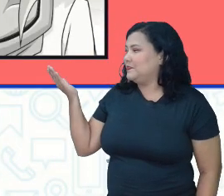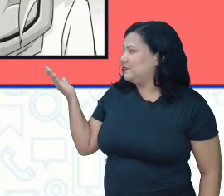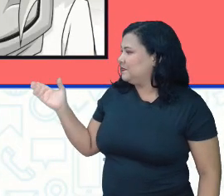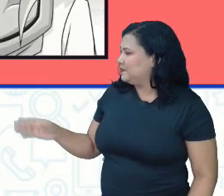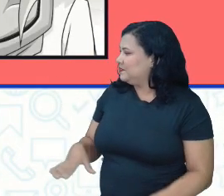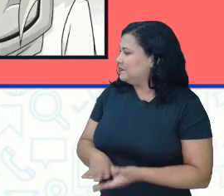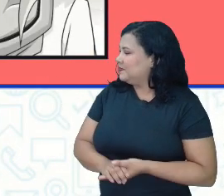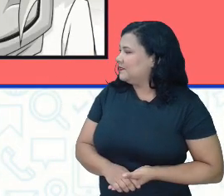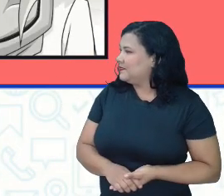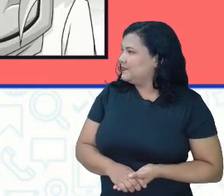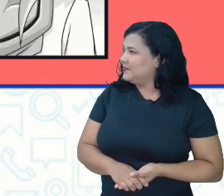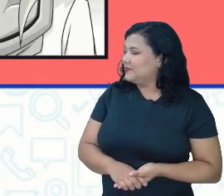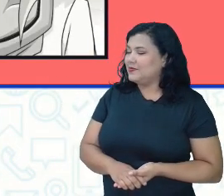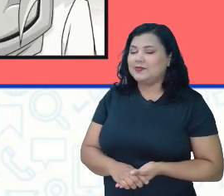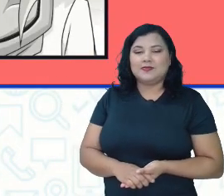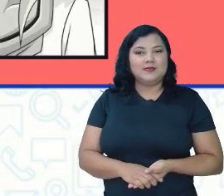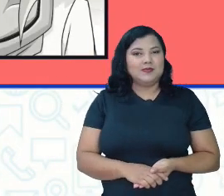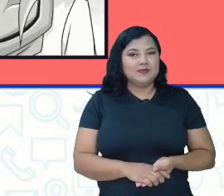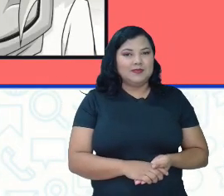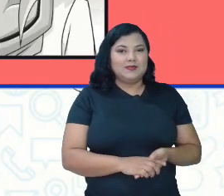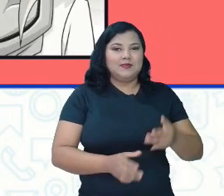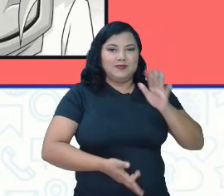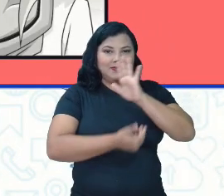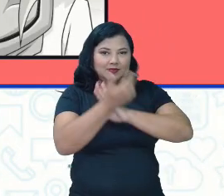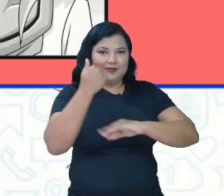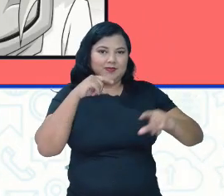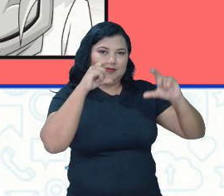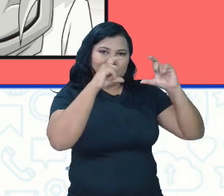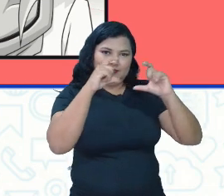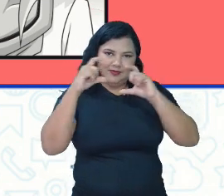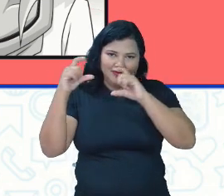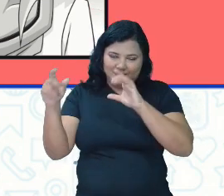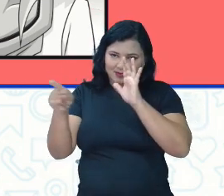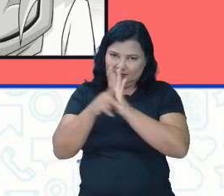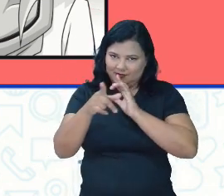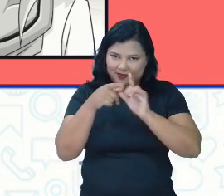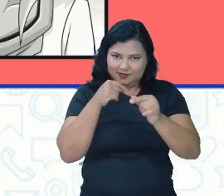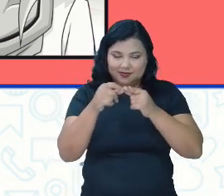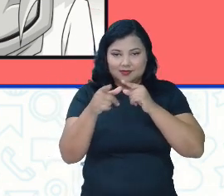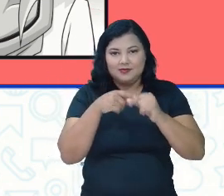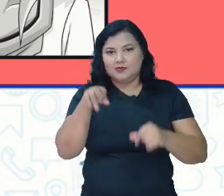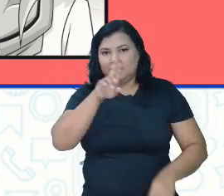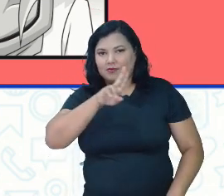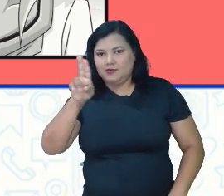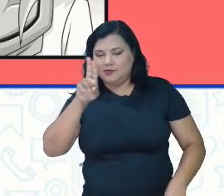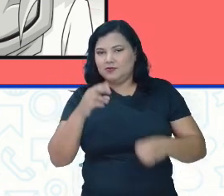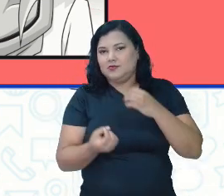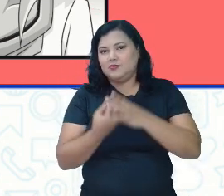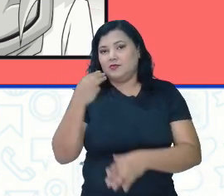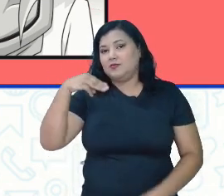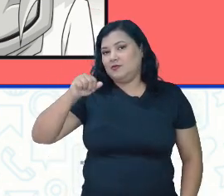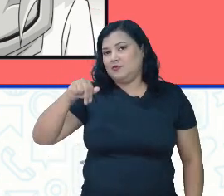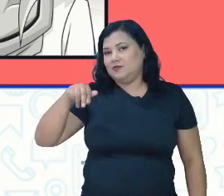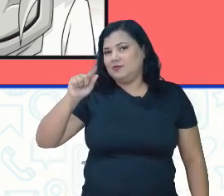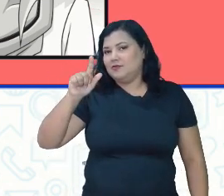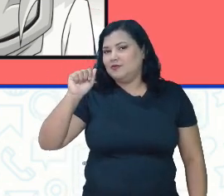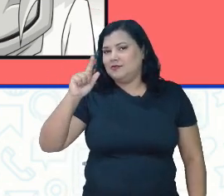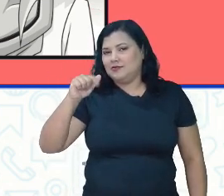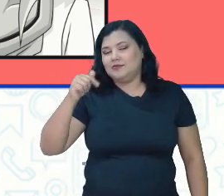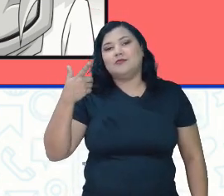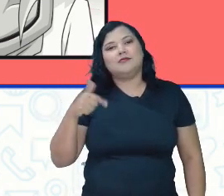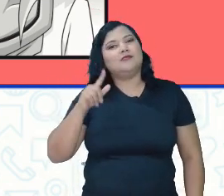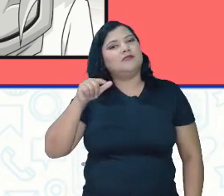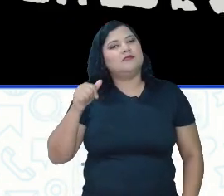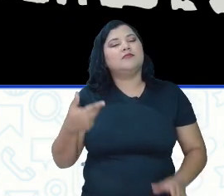japoneses passaram a ser chamados de mangás, que é justamente esses desenhos aqui, não é, que eu trouxe para vocês.